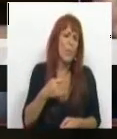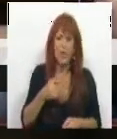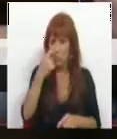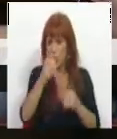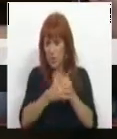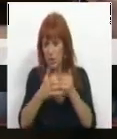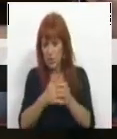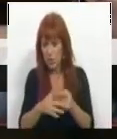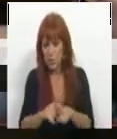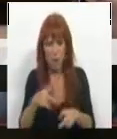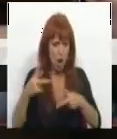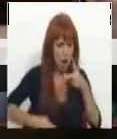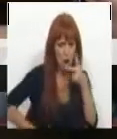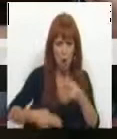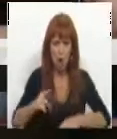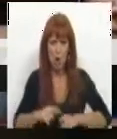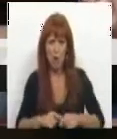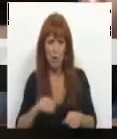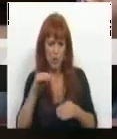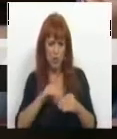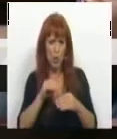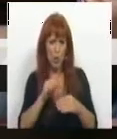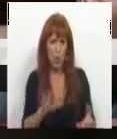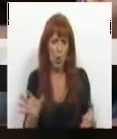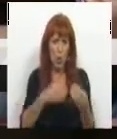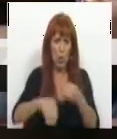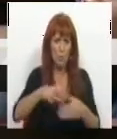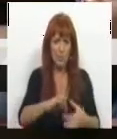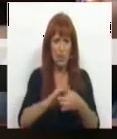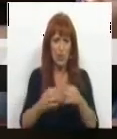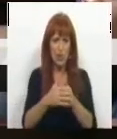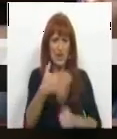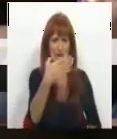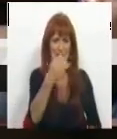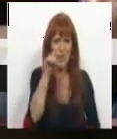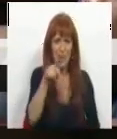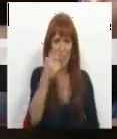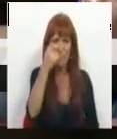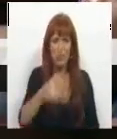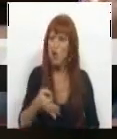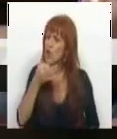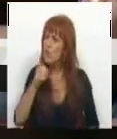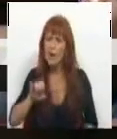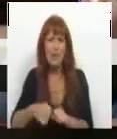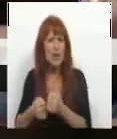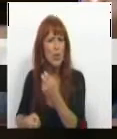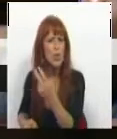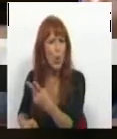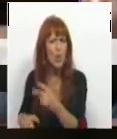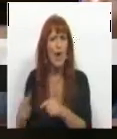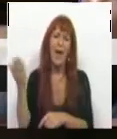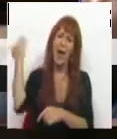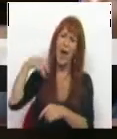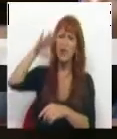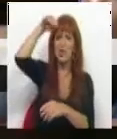com os idosos e que cortaram o complemento solidário para idosos a 70 mil pessoas. Estamos a falar de dois partidos que